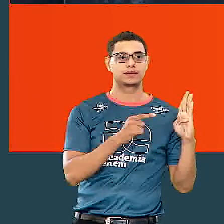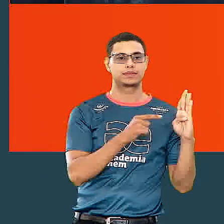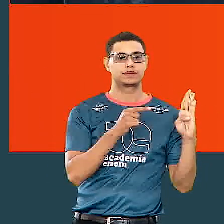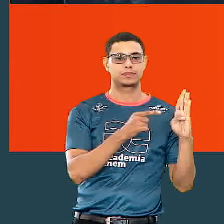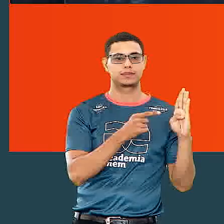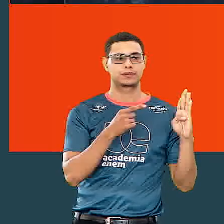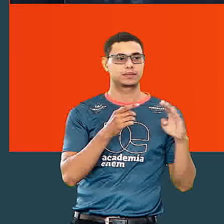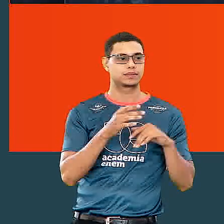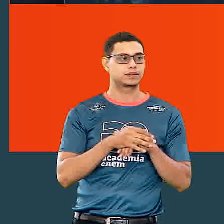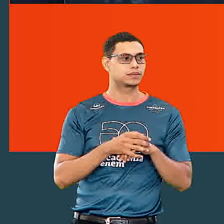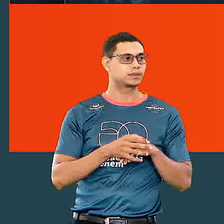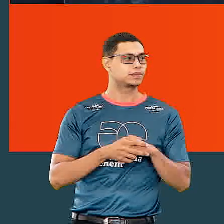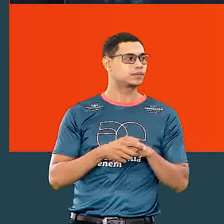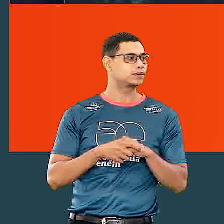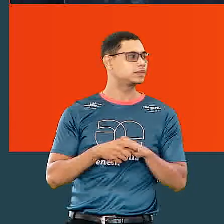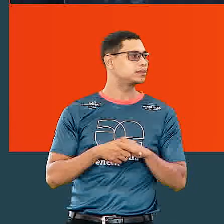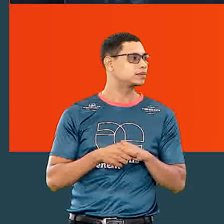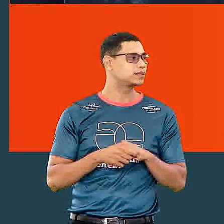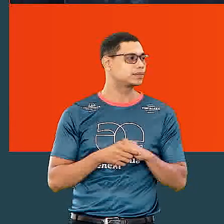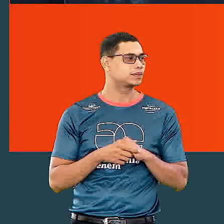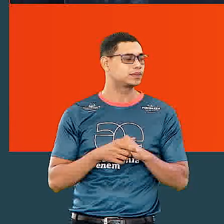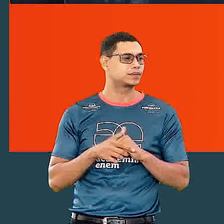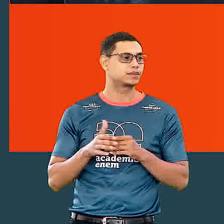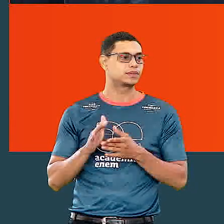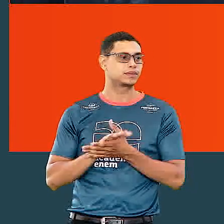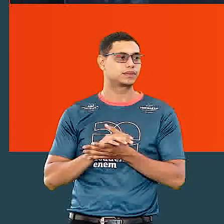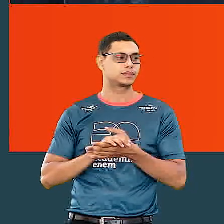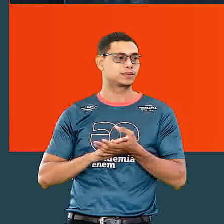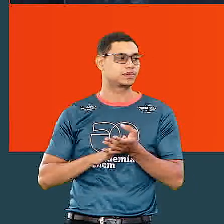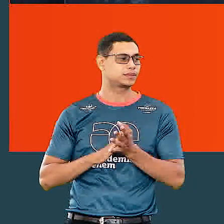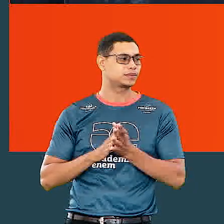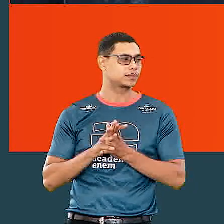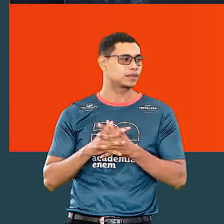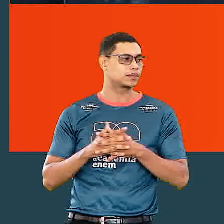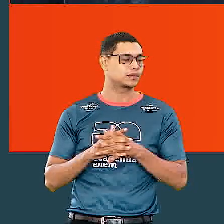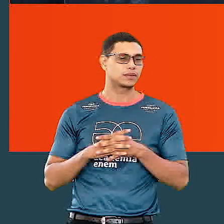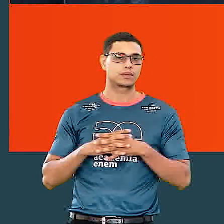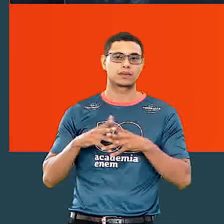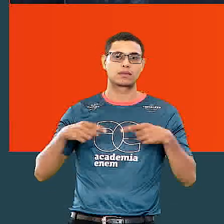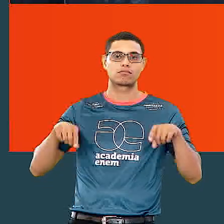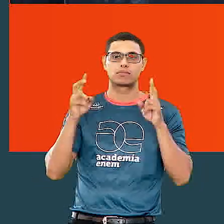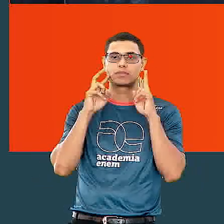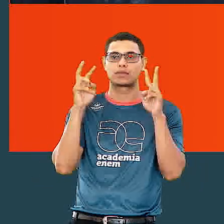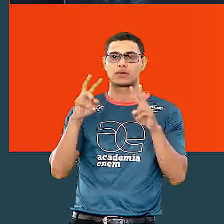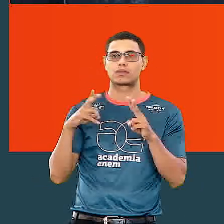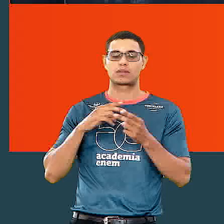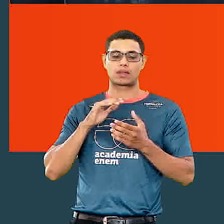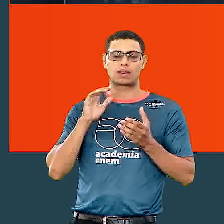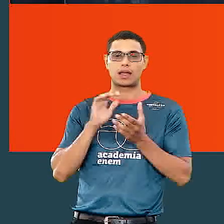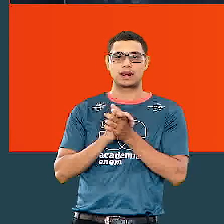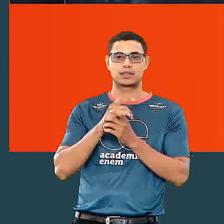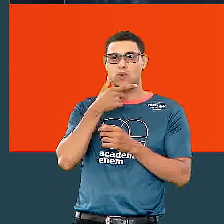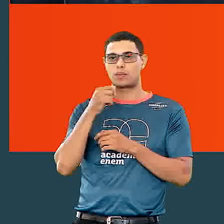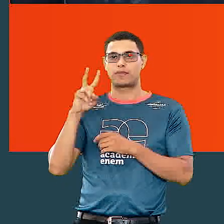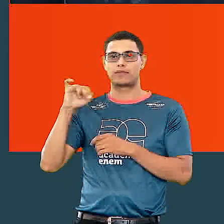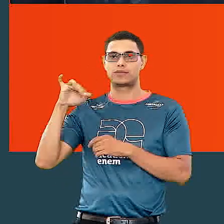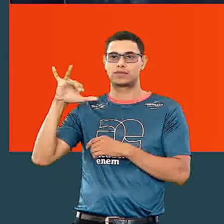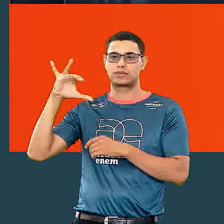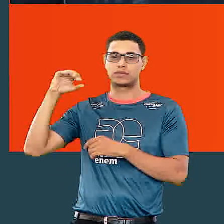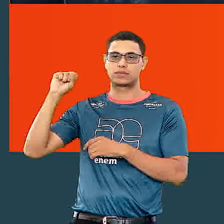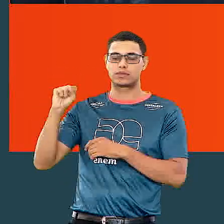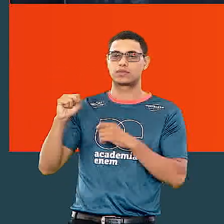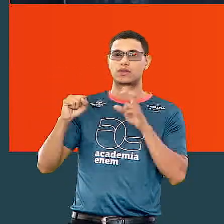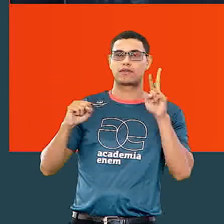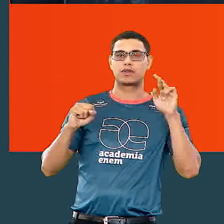Júnior mentindo pra Virgínia. Tá certo? Servir esse casal topzeira. Meu Deus do céu. O Vinícius Júnior